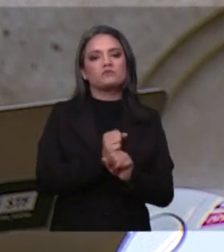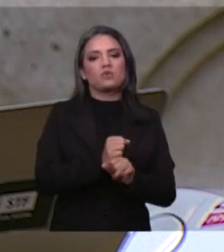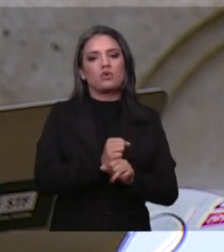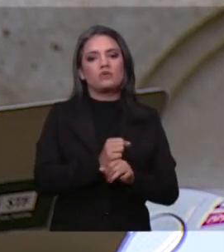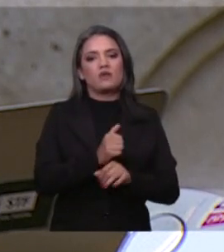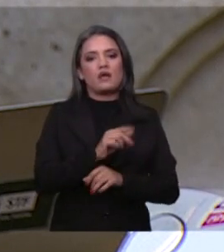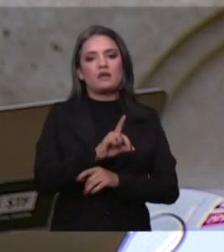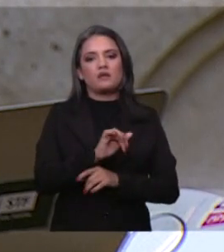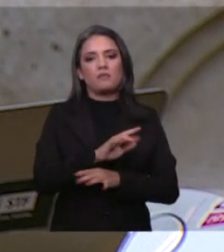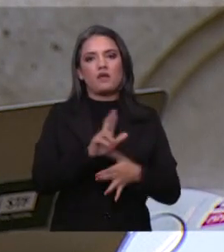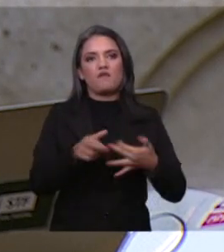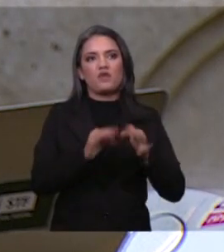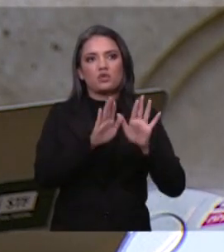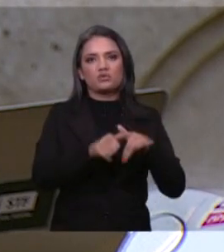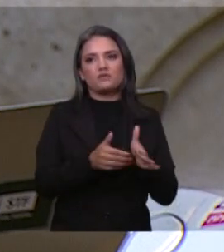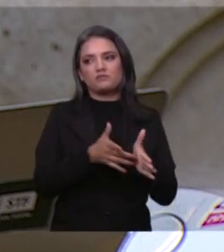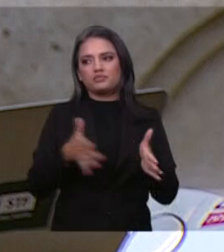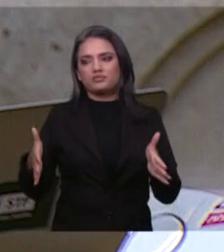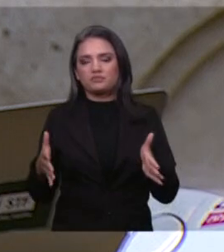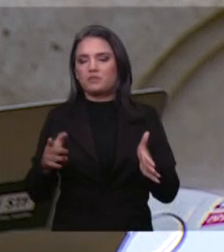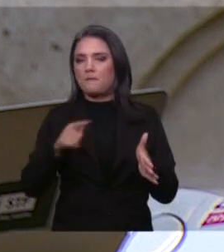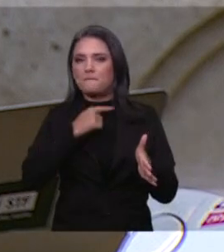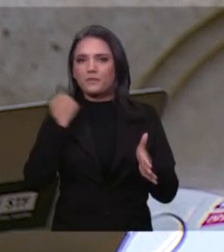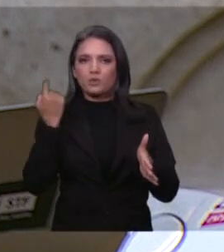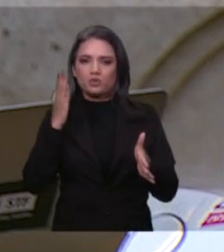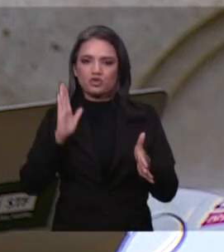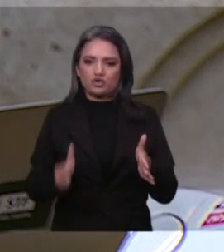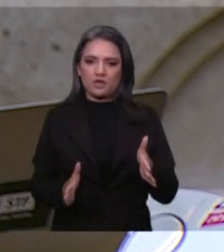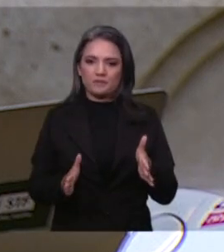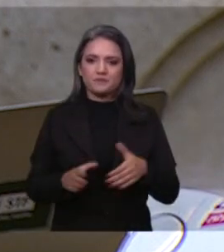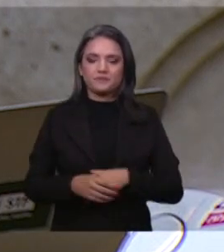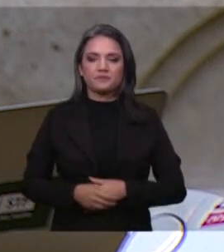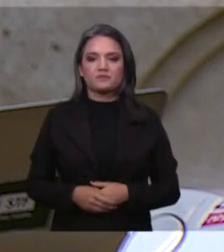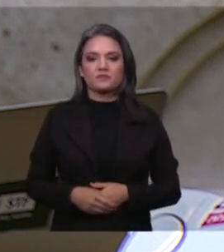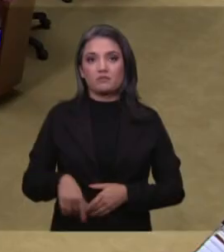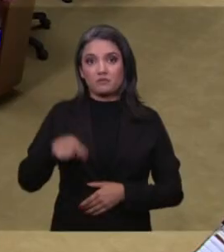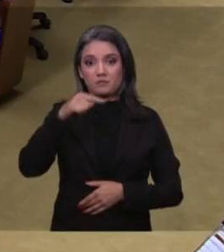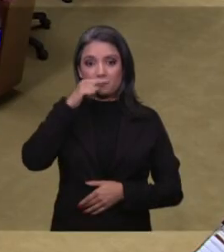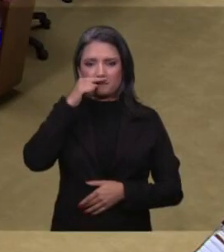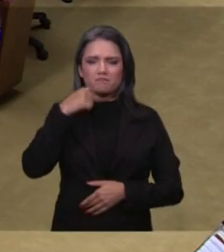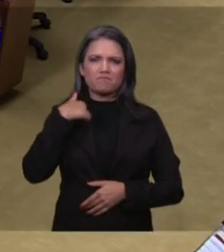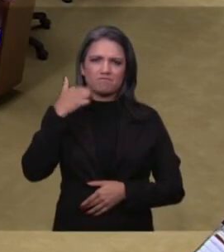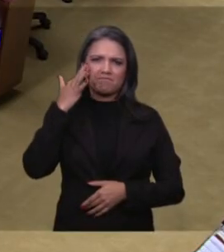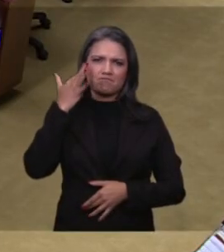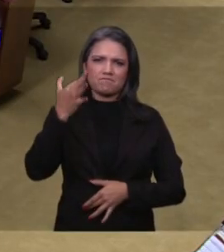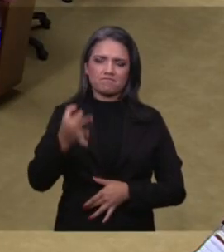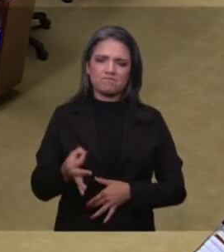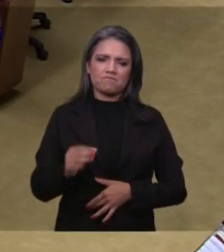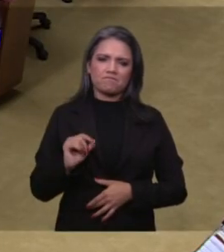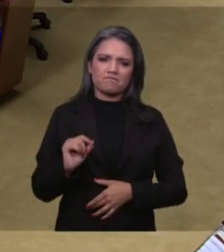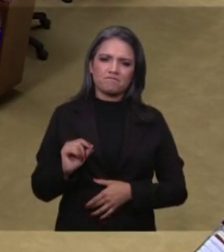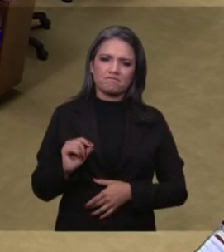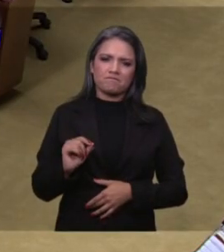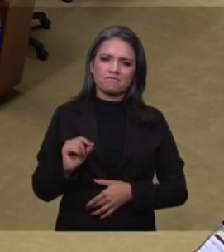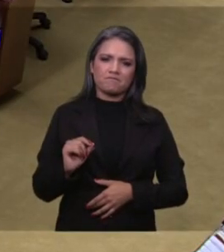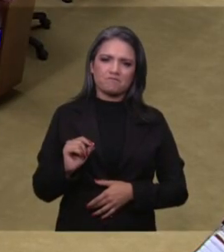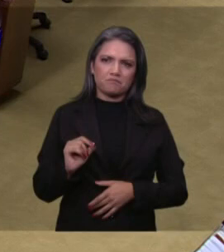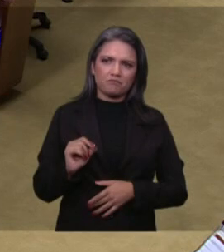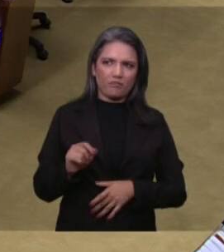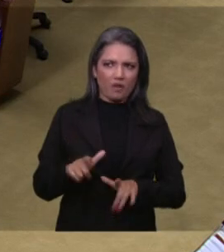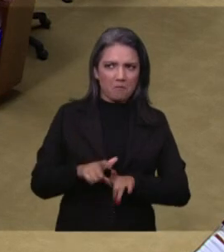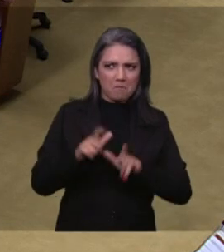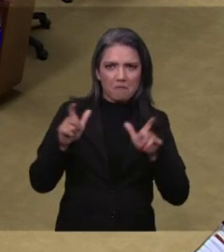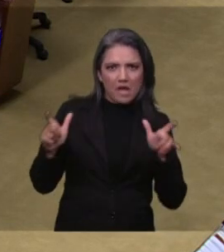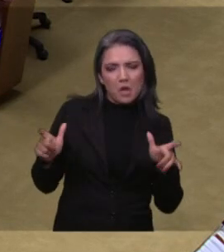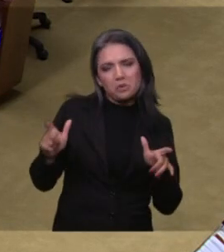julgado da ADPF. Tá bom. Presidente, na minha percepção, compreendo que essa é a percepção